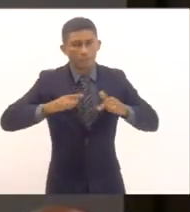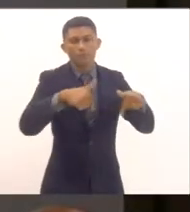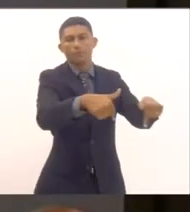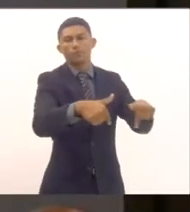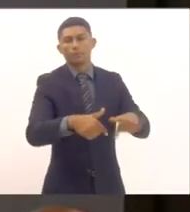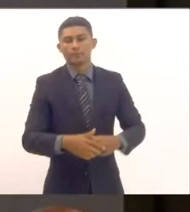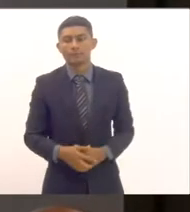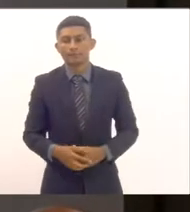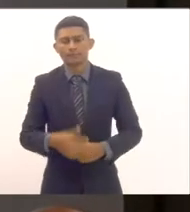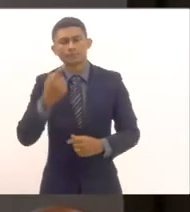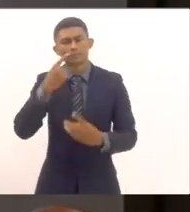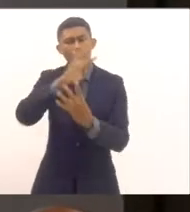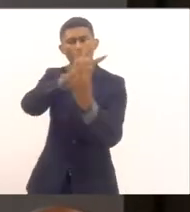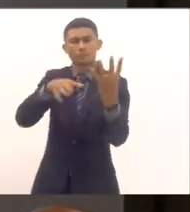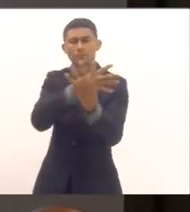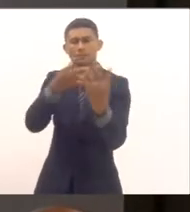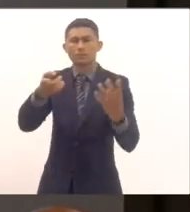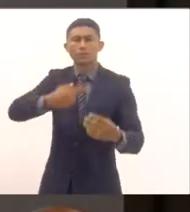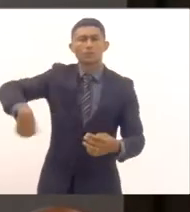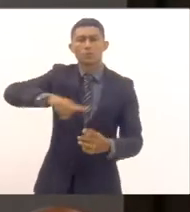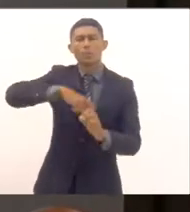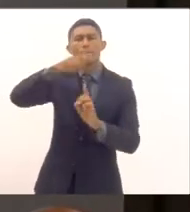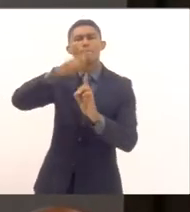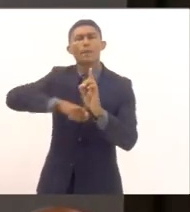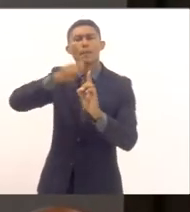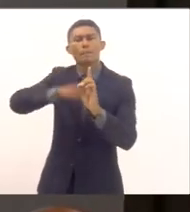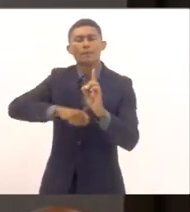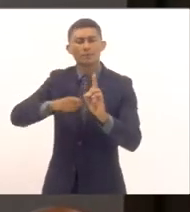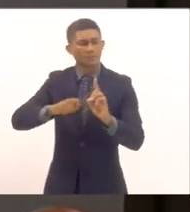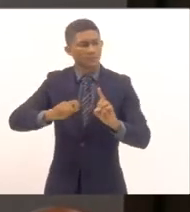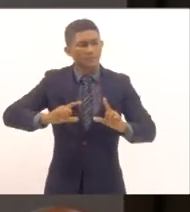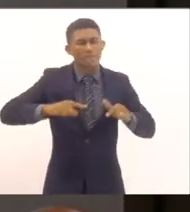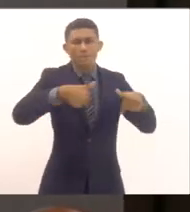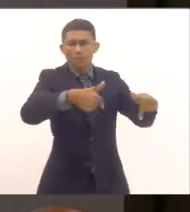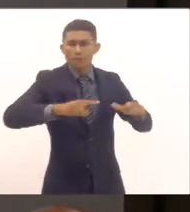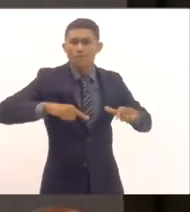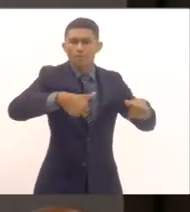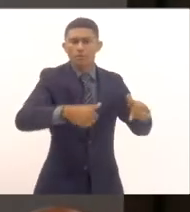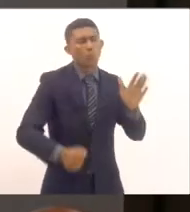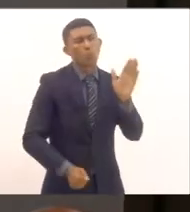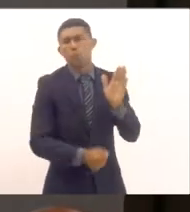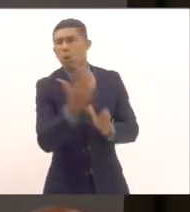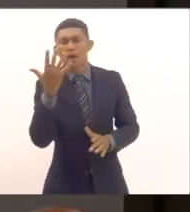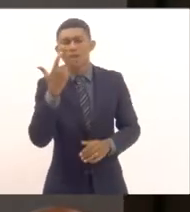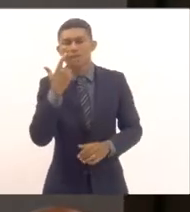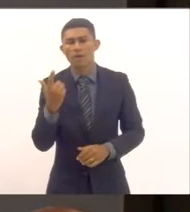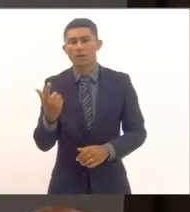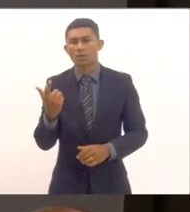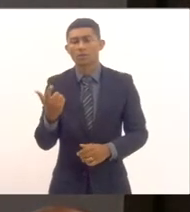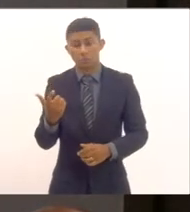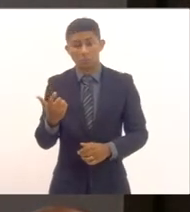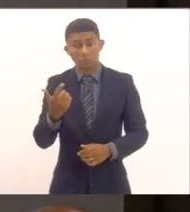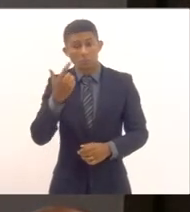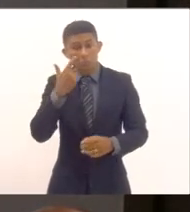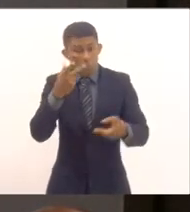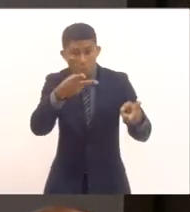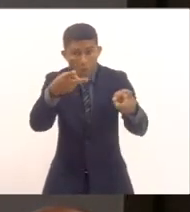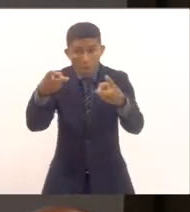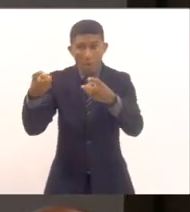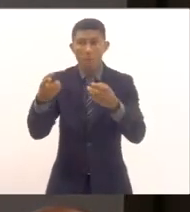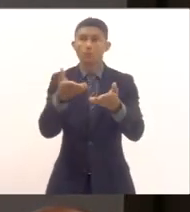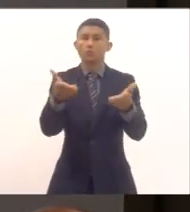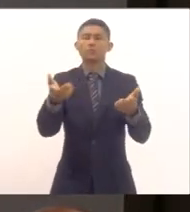mostra a quantidade de operações que nós realizamos por mês nas estações se vocês repararem nós não Fogão estão somente